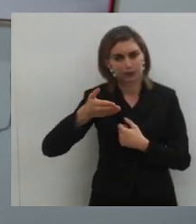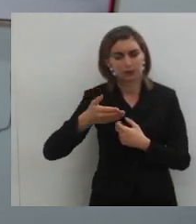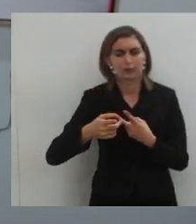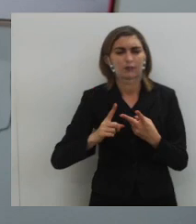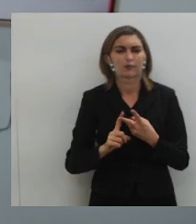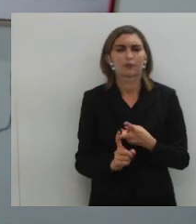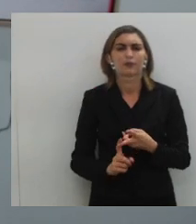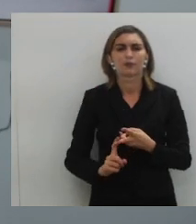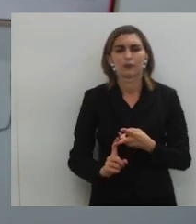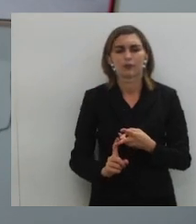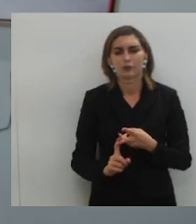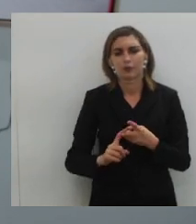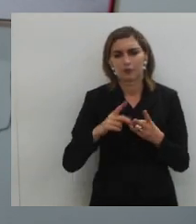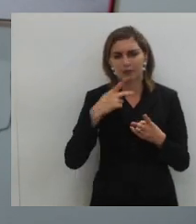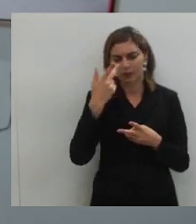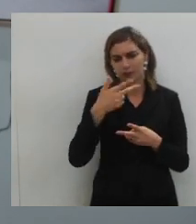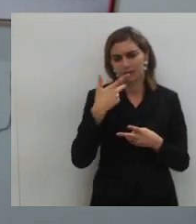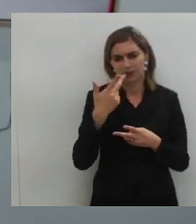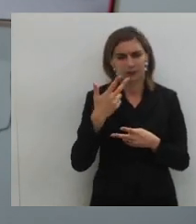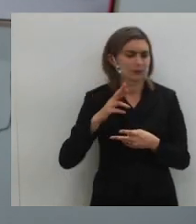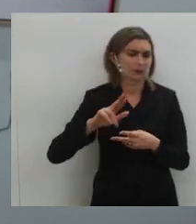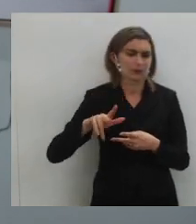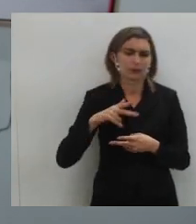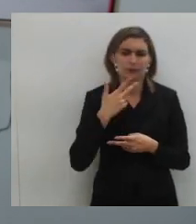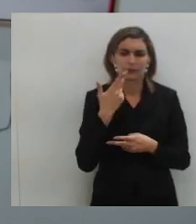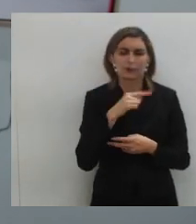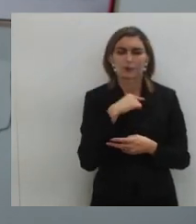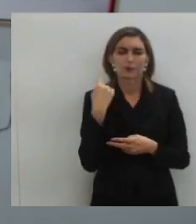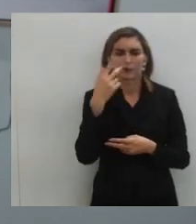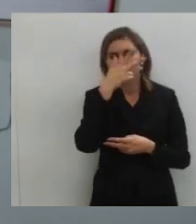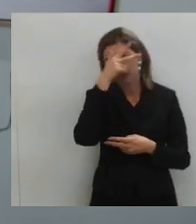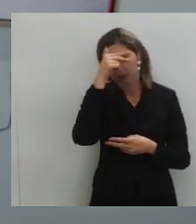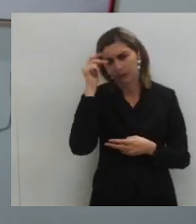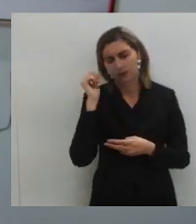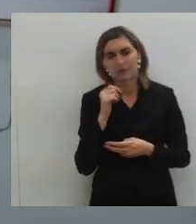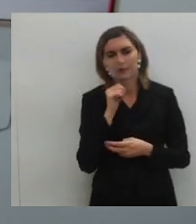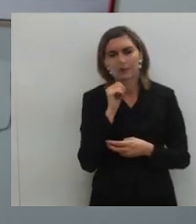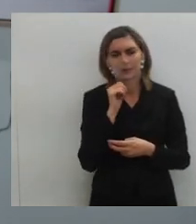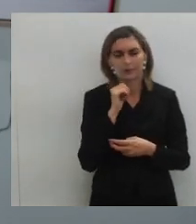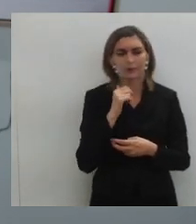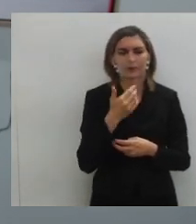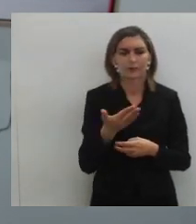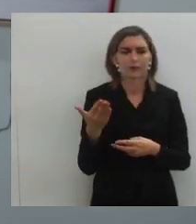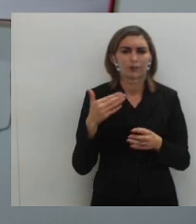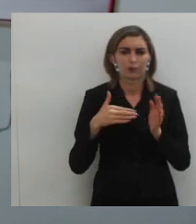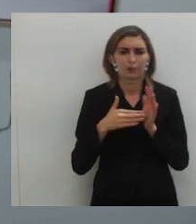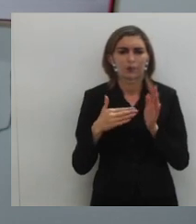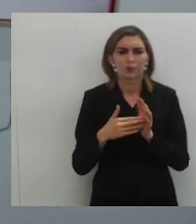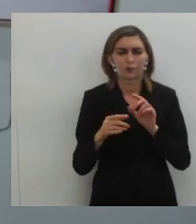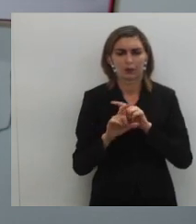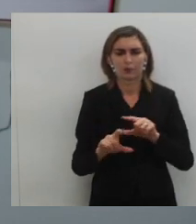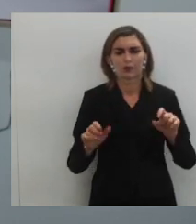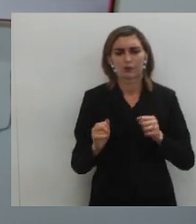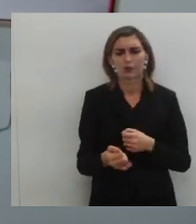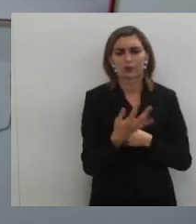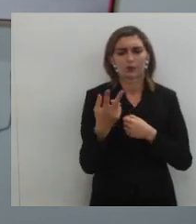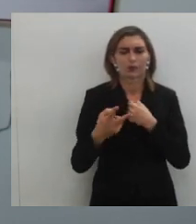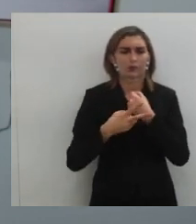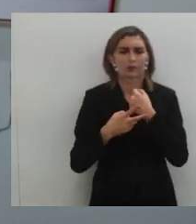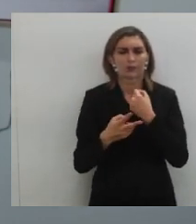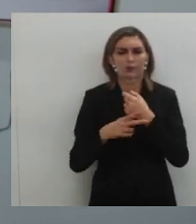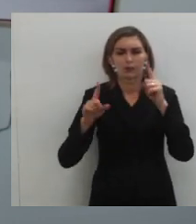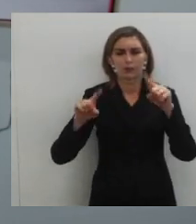indireto, né? Não se fala da morte do prefeito. E no último caso, quando o verbo